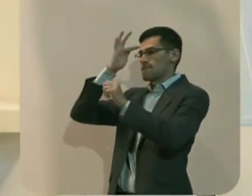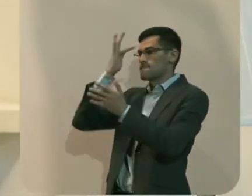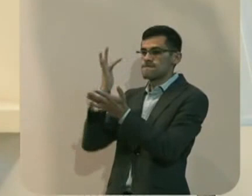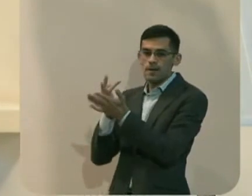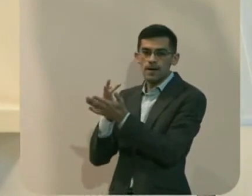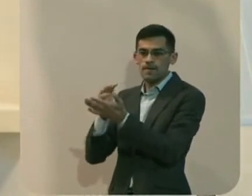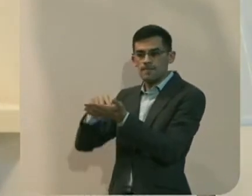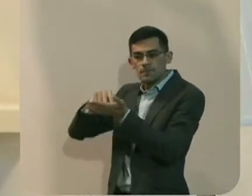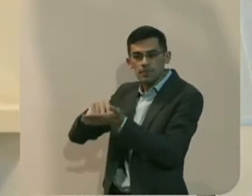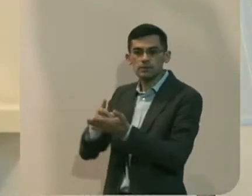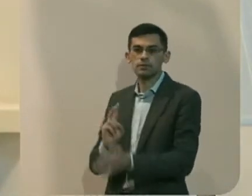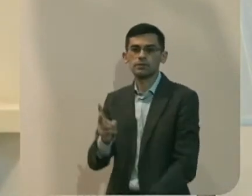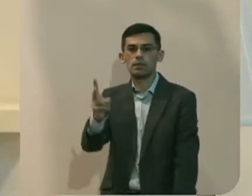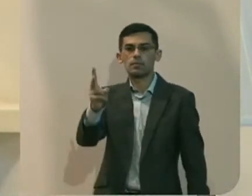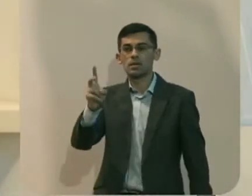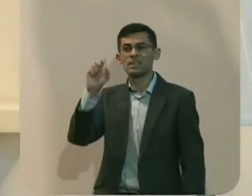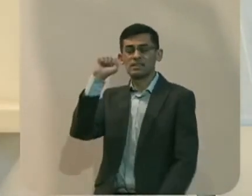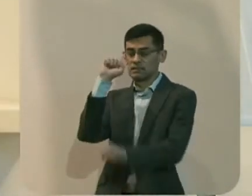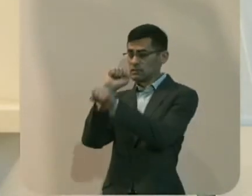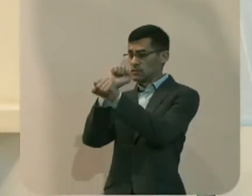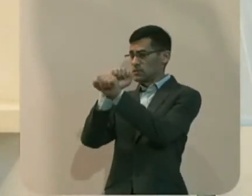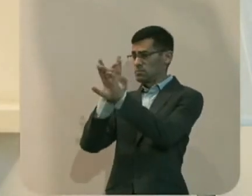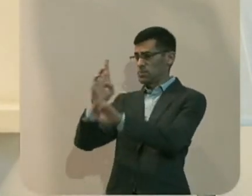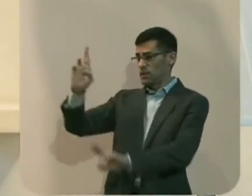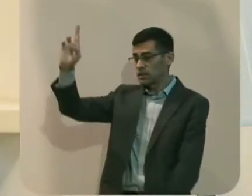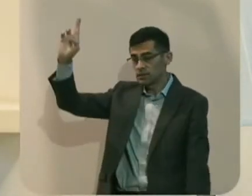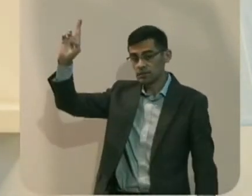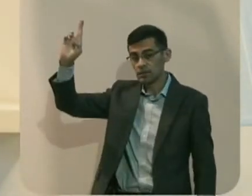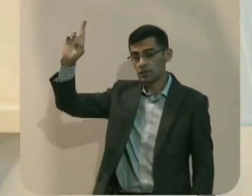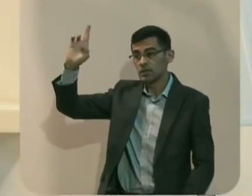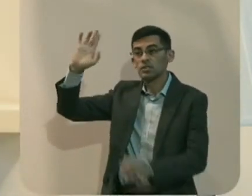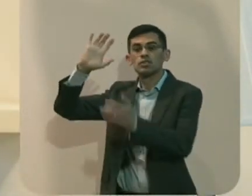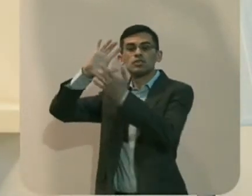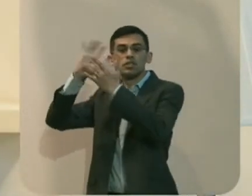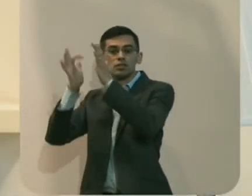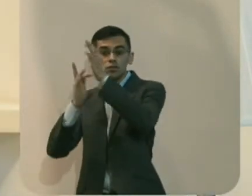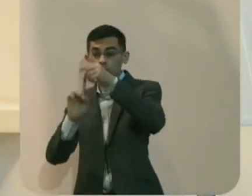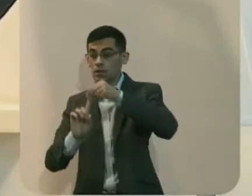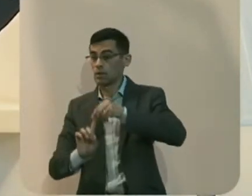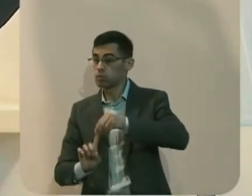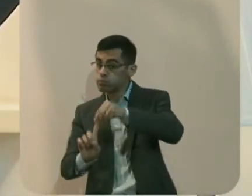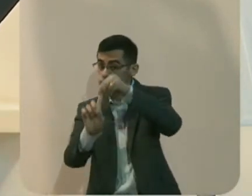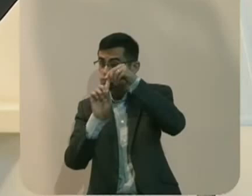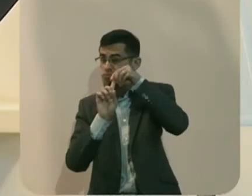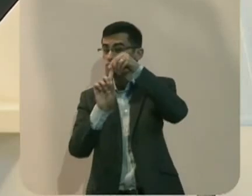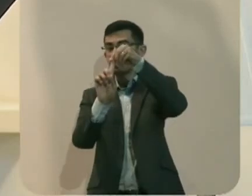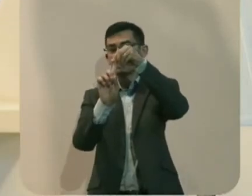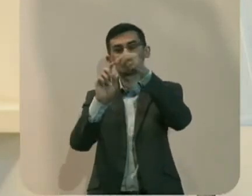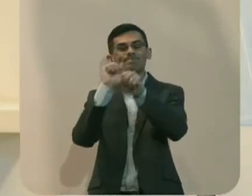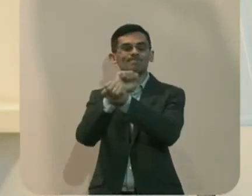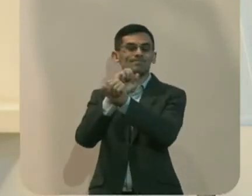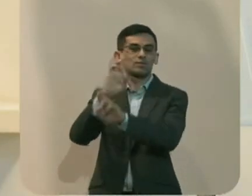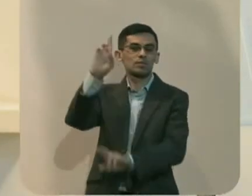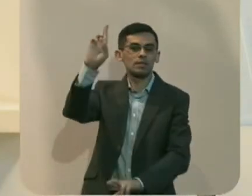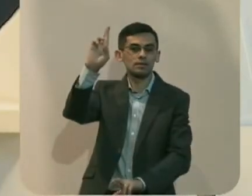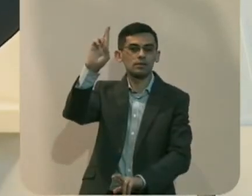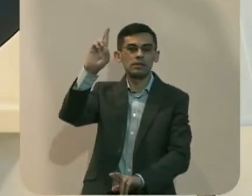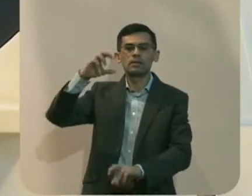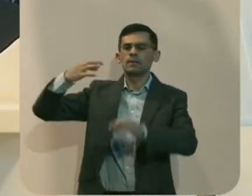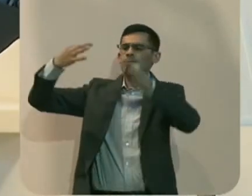fé. Ele vai ser a sua esperança. Jesus é a nossa única esperança. É a